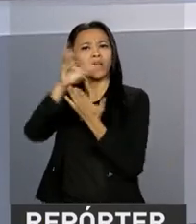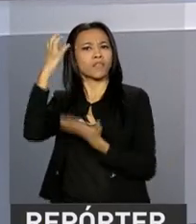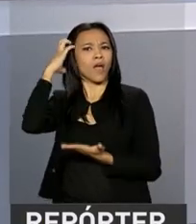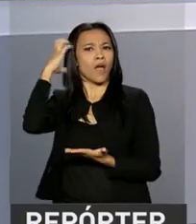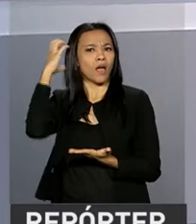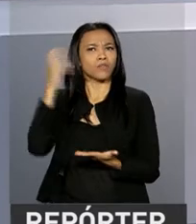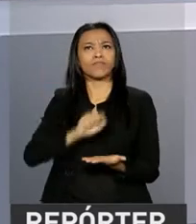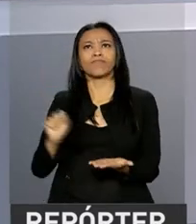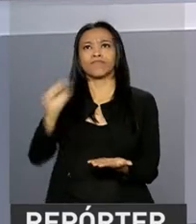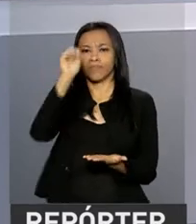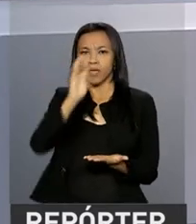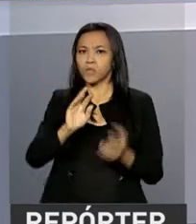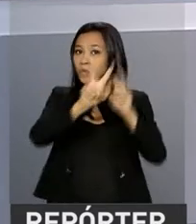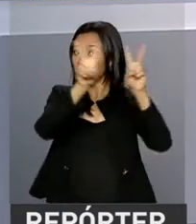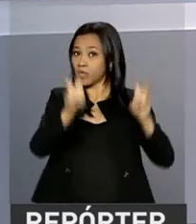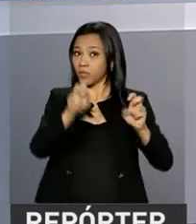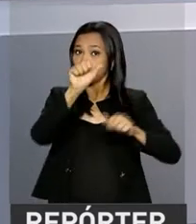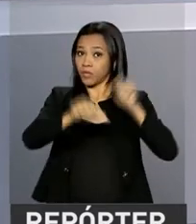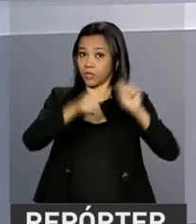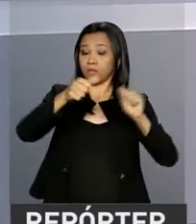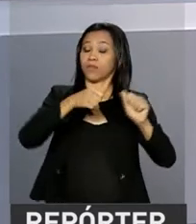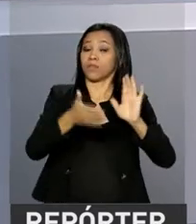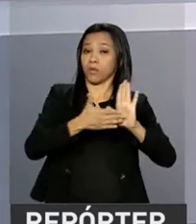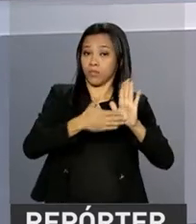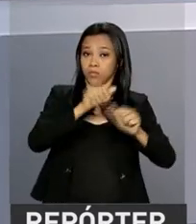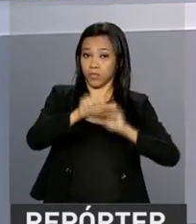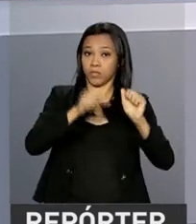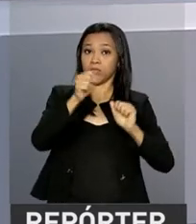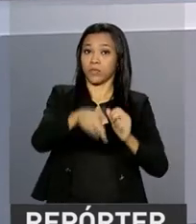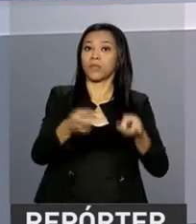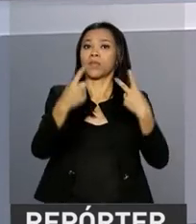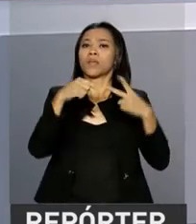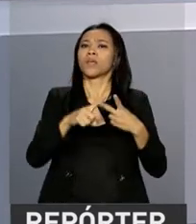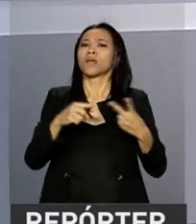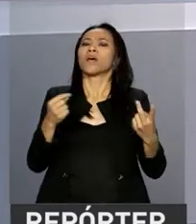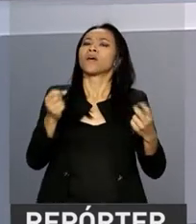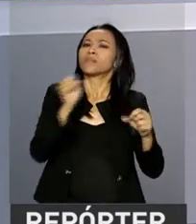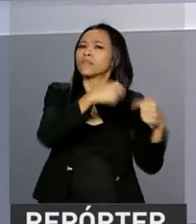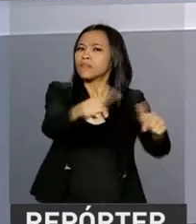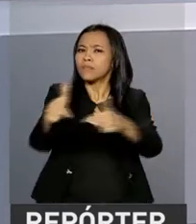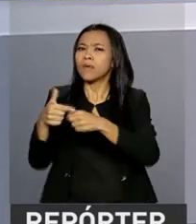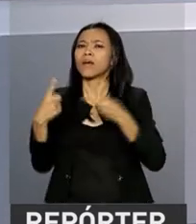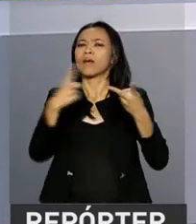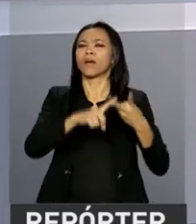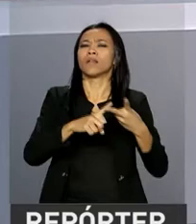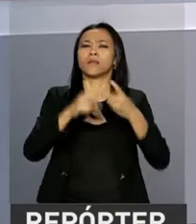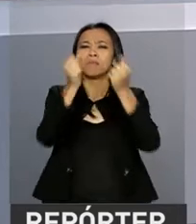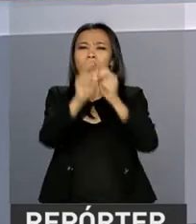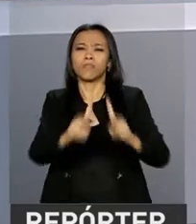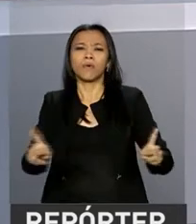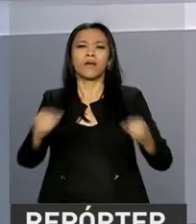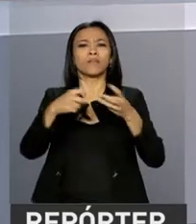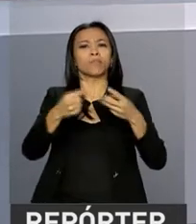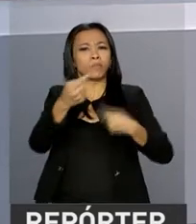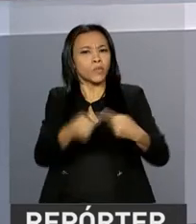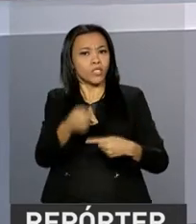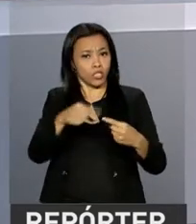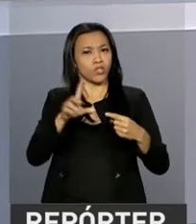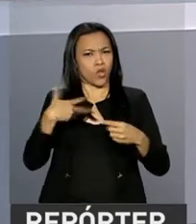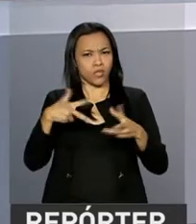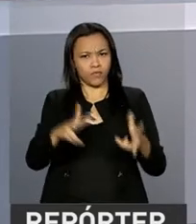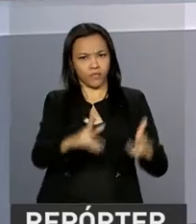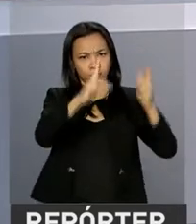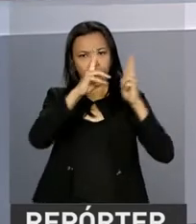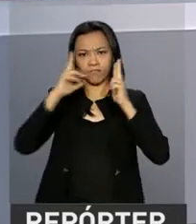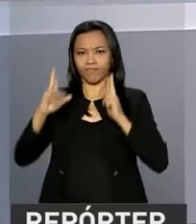país sobre reforma da previdência combate ao desemprego pacificação nacional e política que pagamos um preço da entrevista em que o